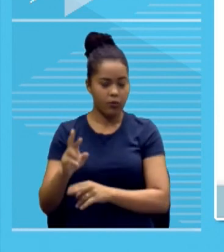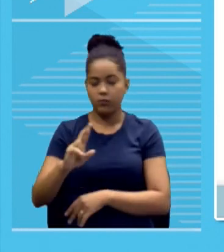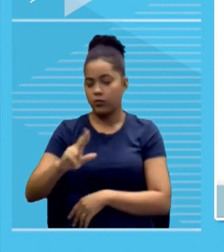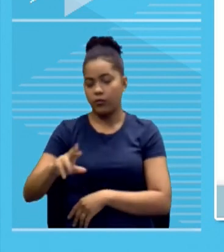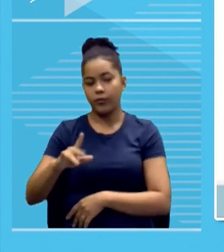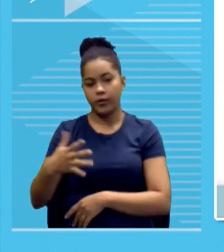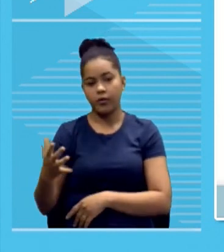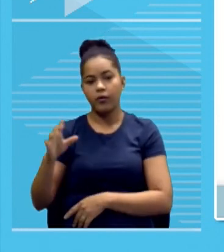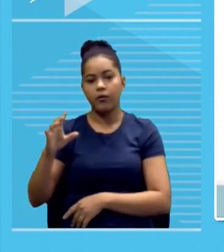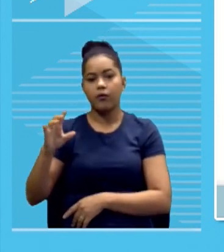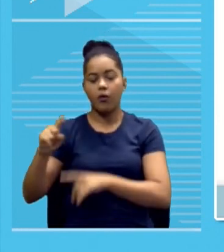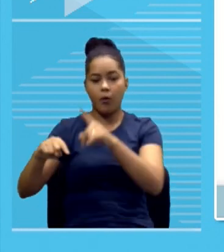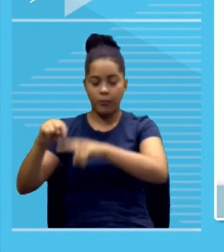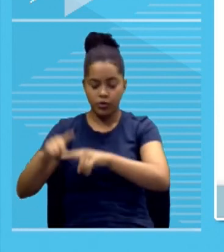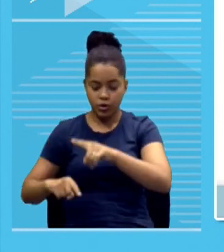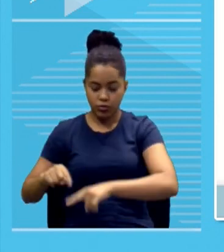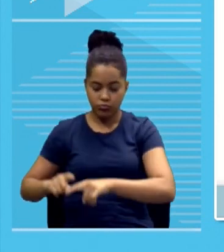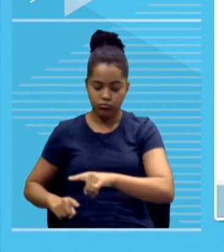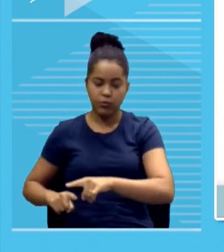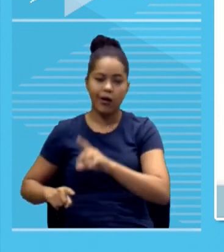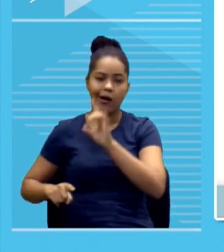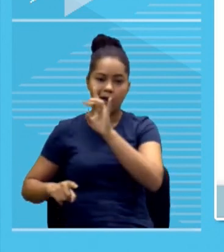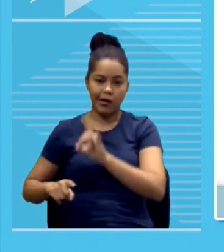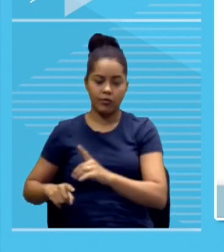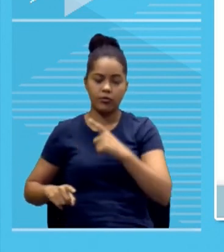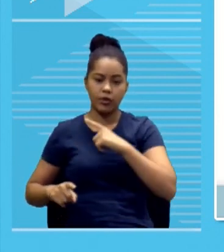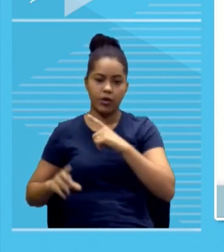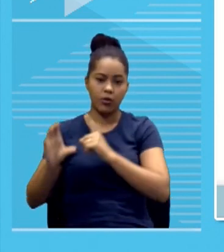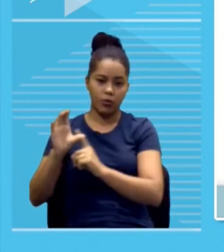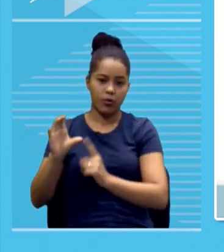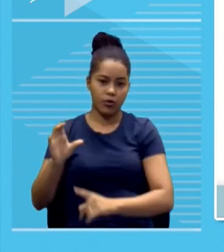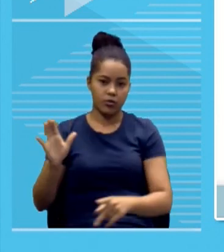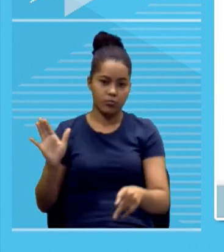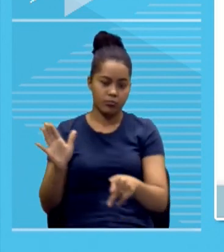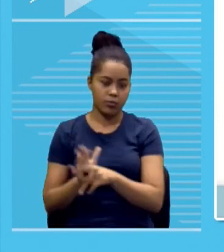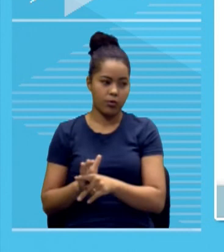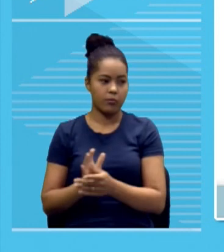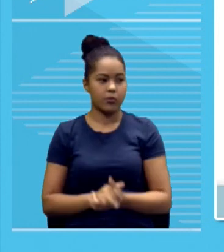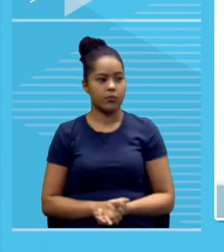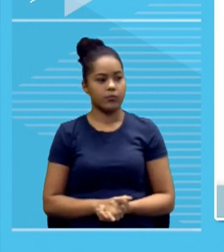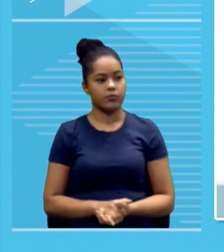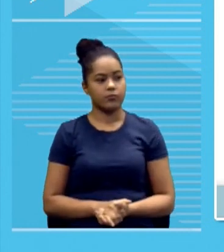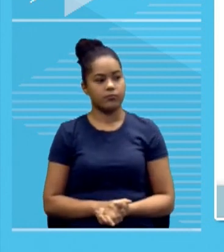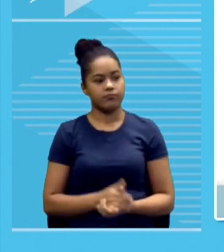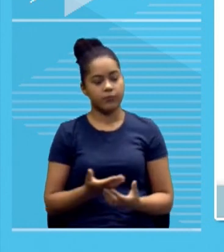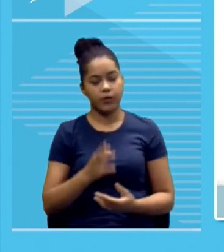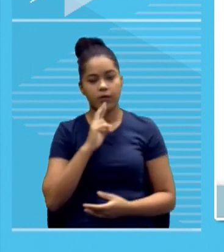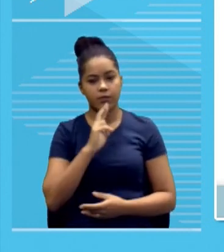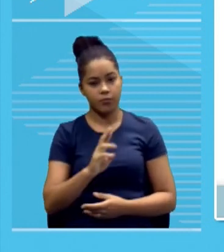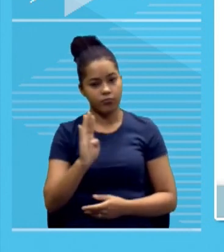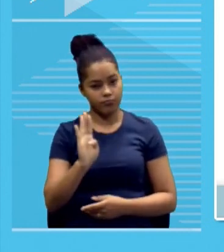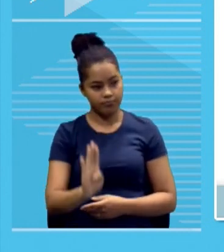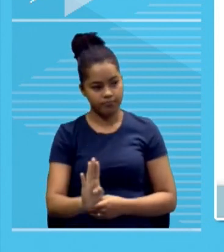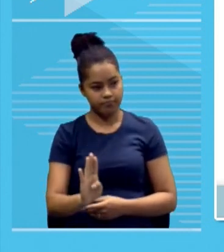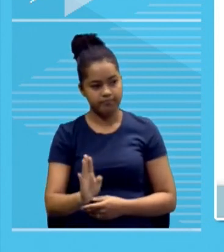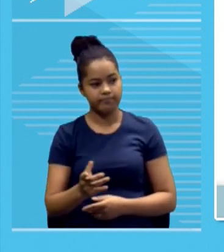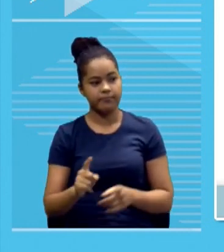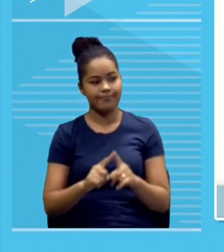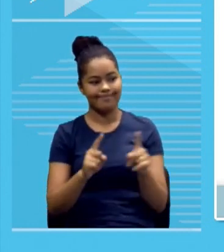corrente. Paralelo seria a nossa resposta, letra B. Não é série e paralelo, porque você não tem uma associação mista, tá